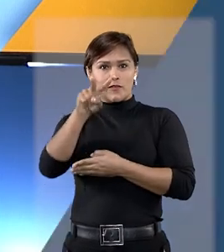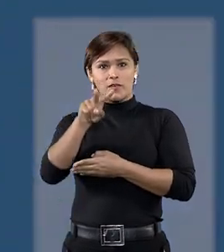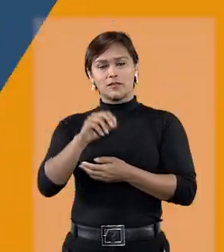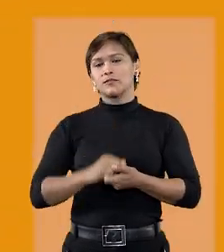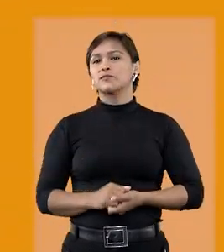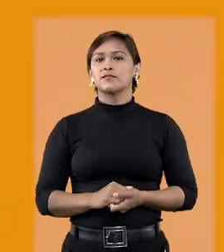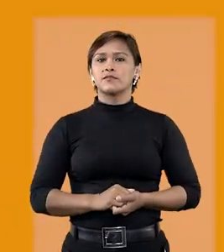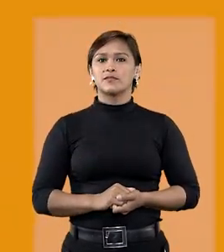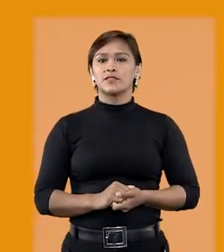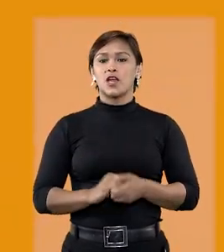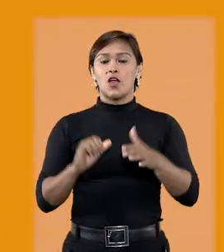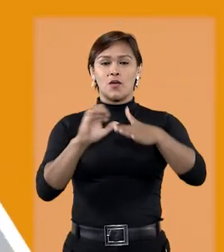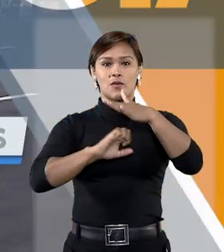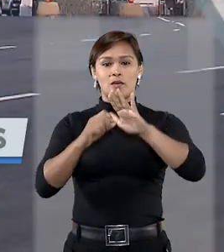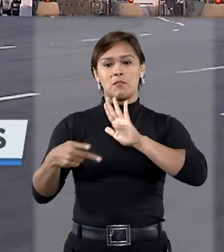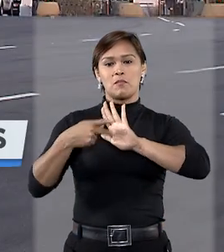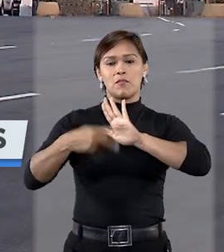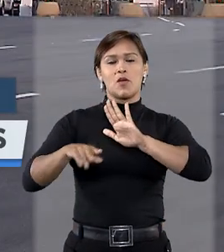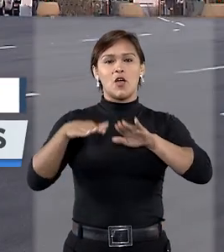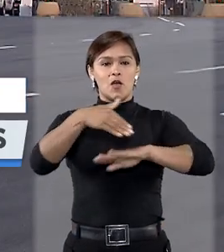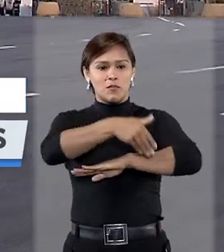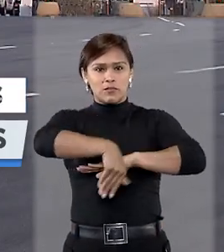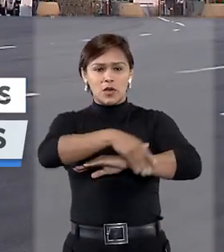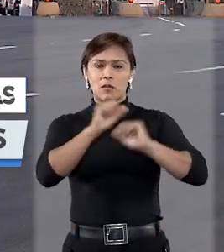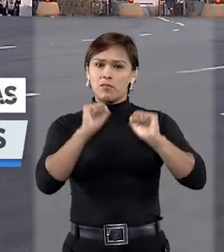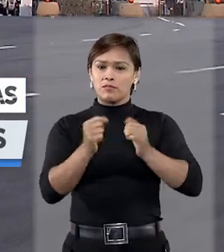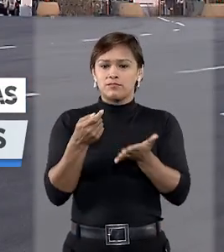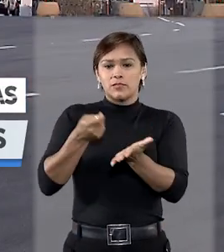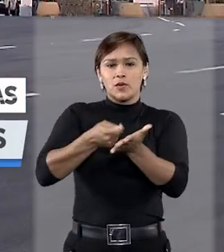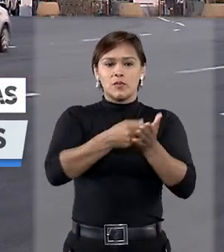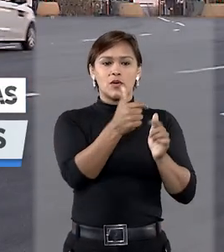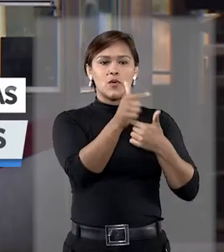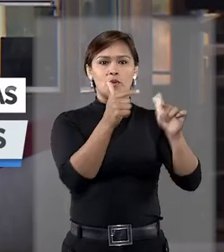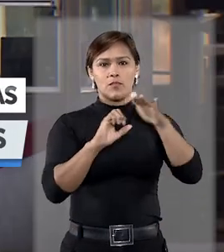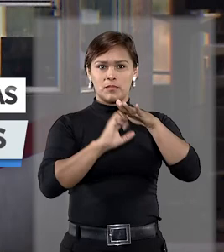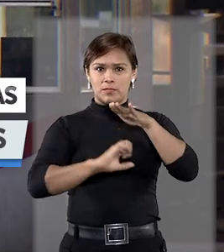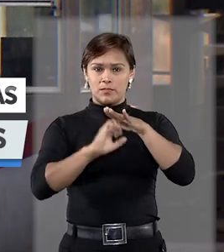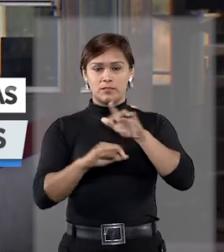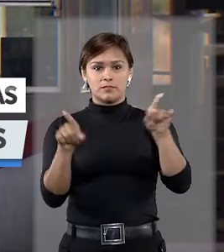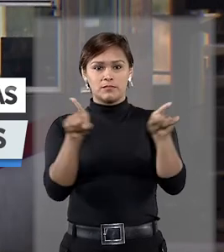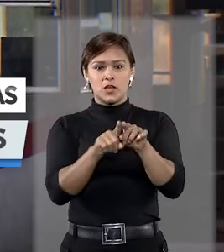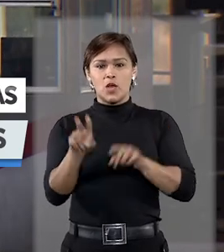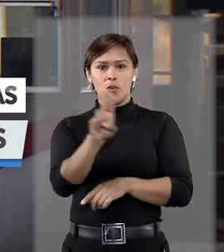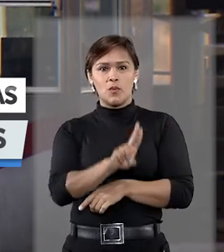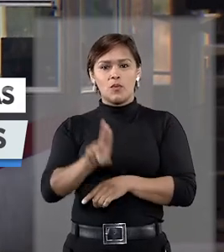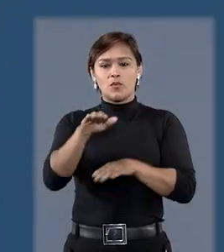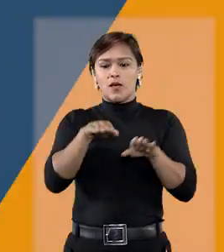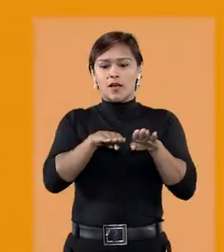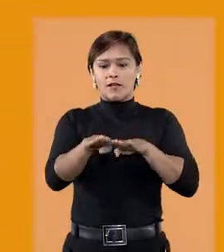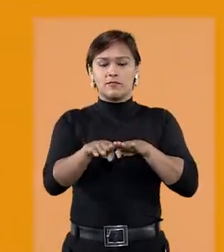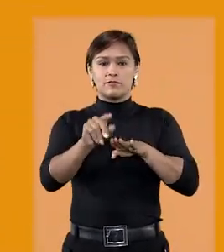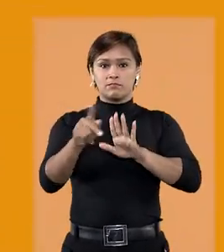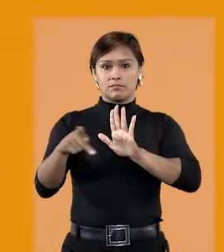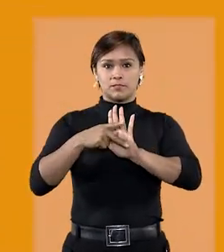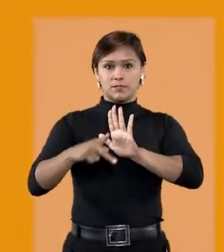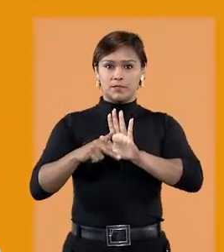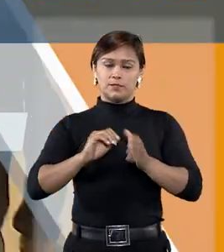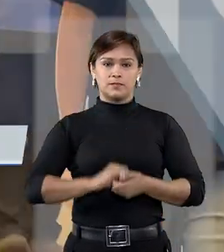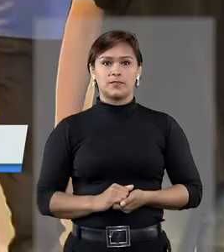vai ver... Concessionárias de rodovias podem cobrar de outras concessionárias pelo uso da faixa de